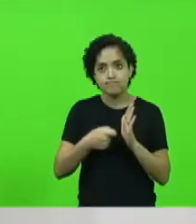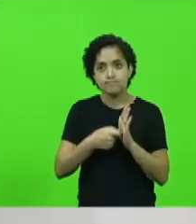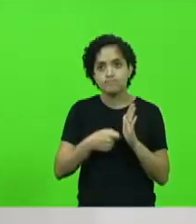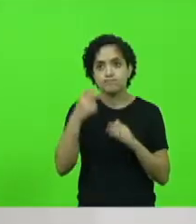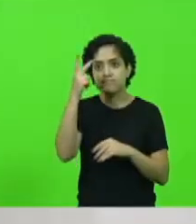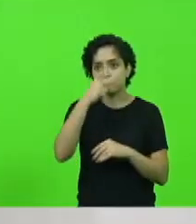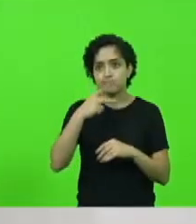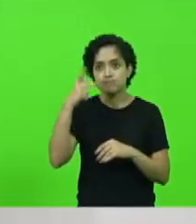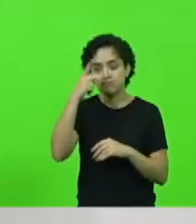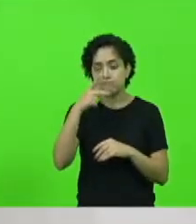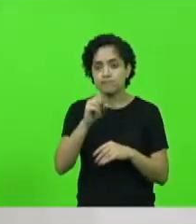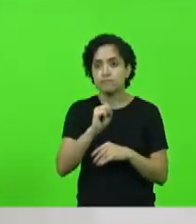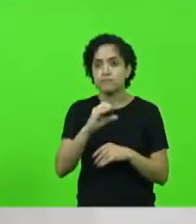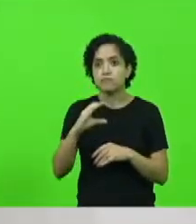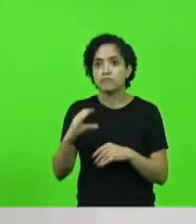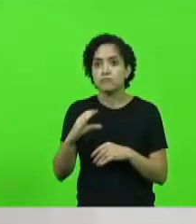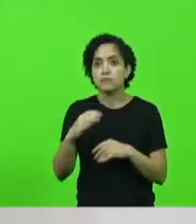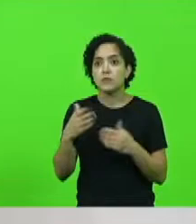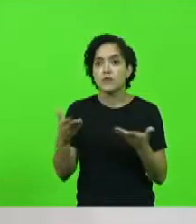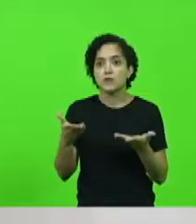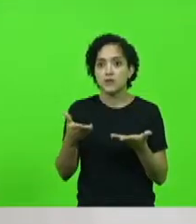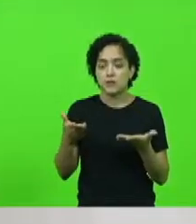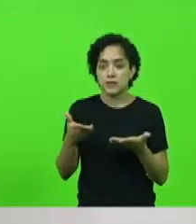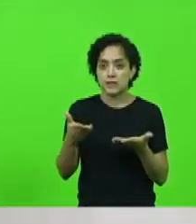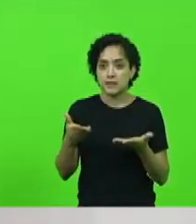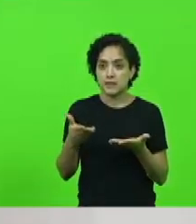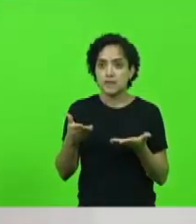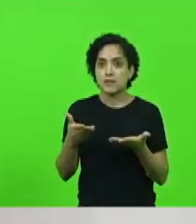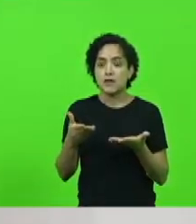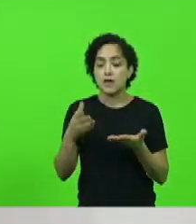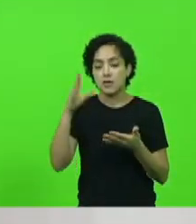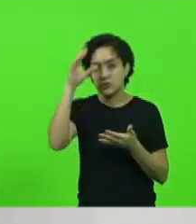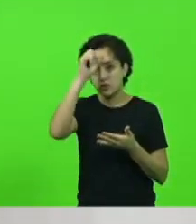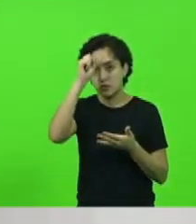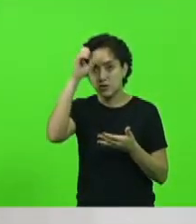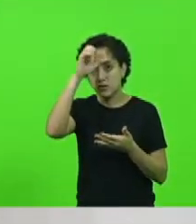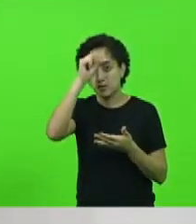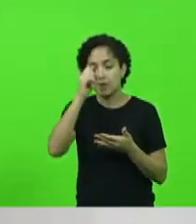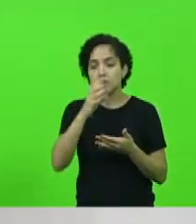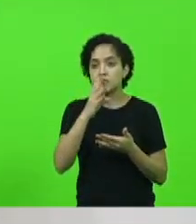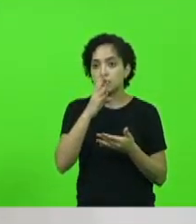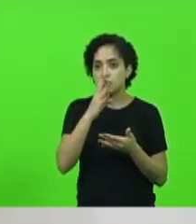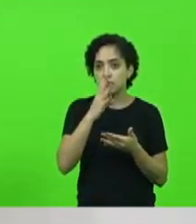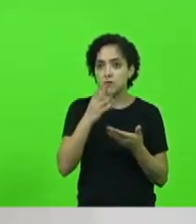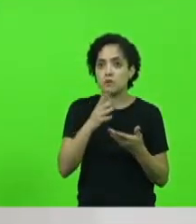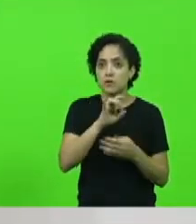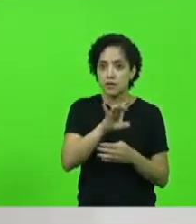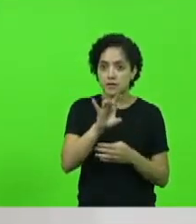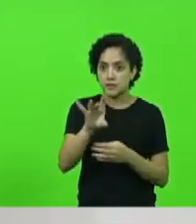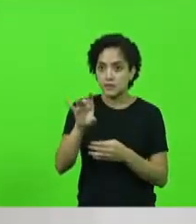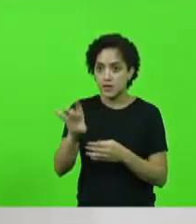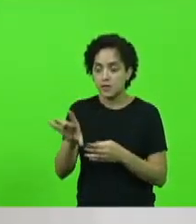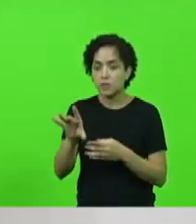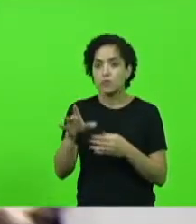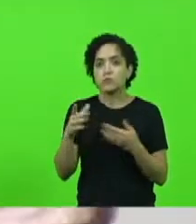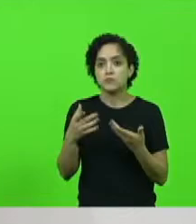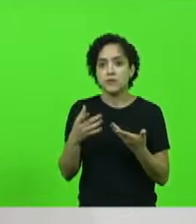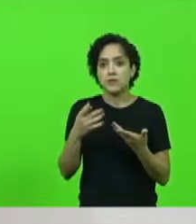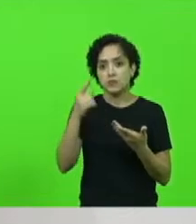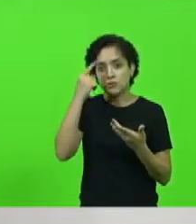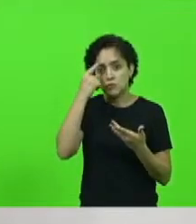de Santa Catarina. Então, aqui a gente aprende a admirar, cada um com a sua bandeira, às vezes